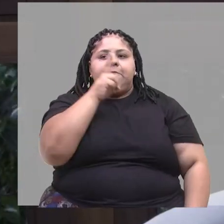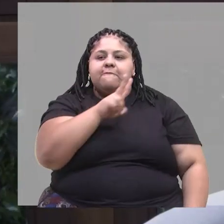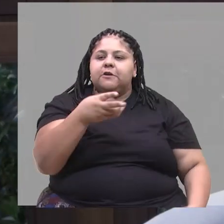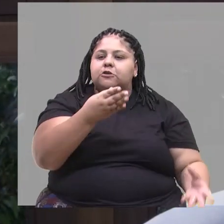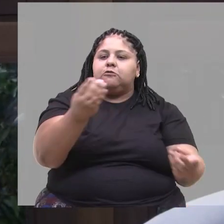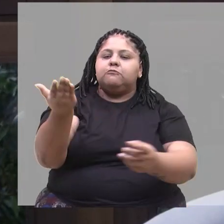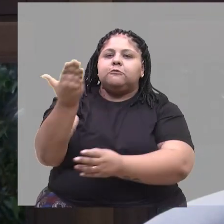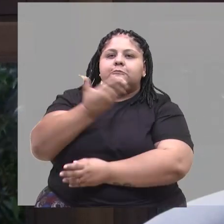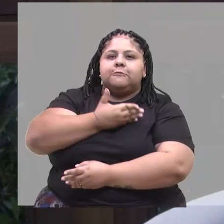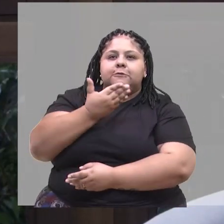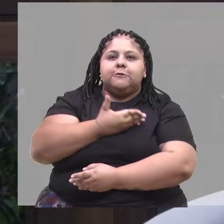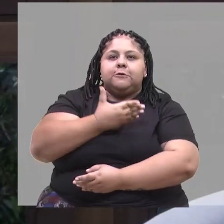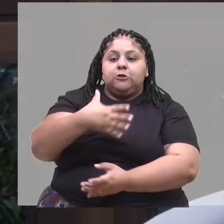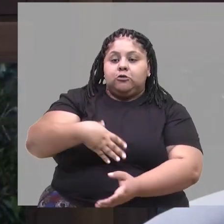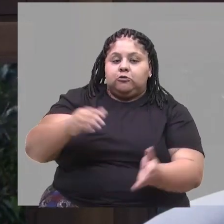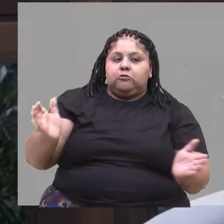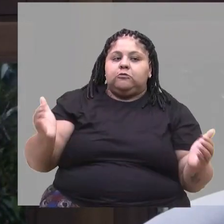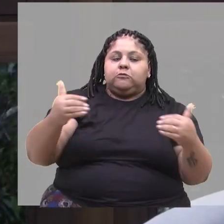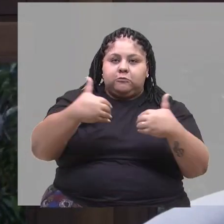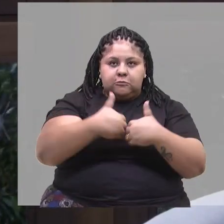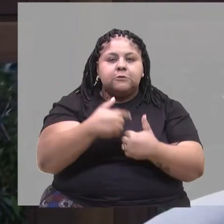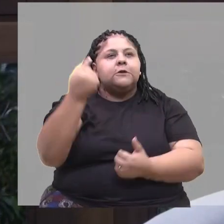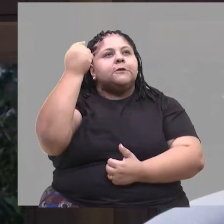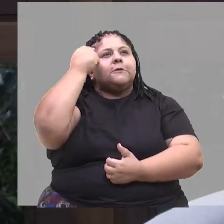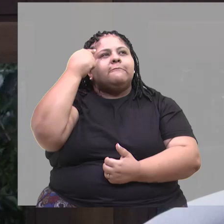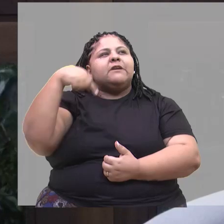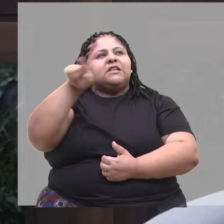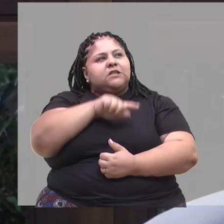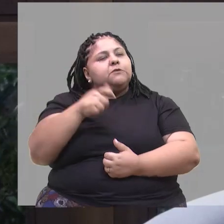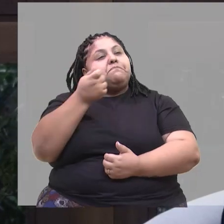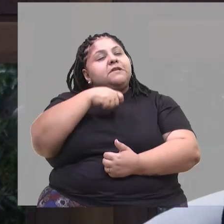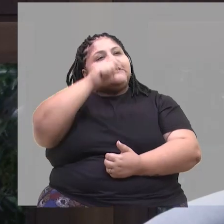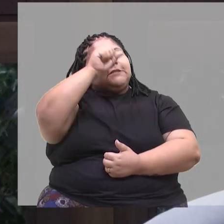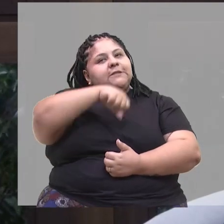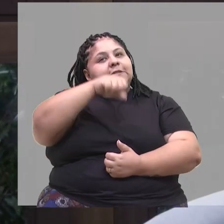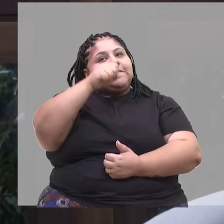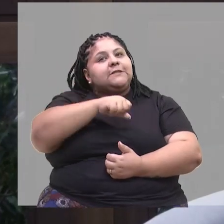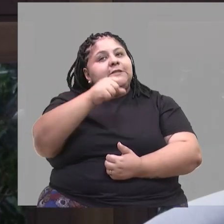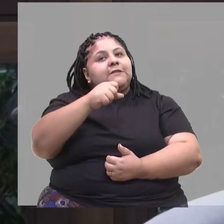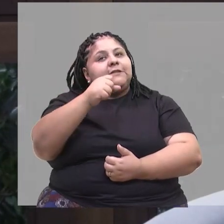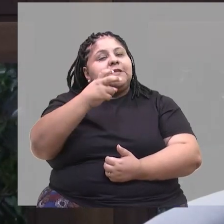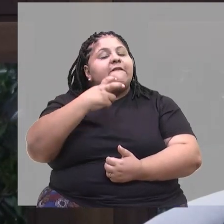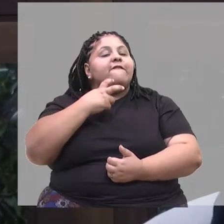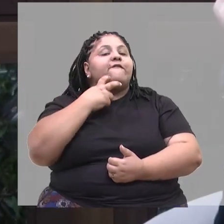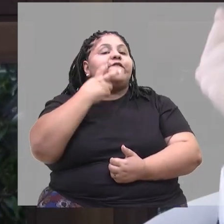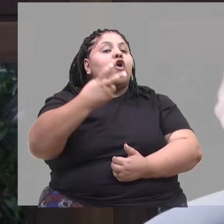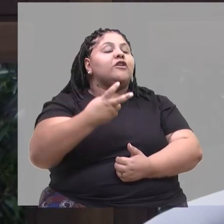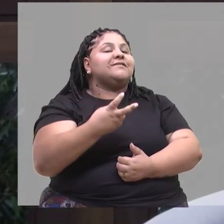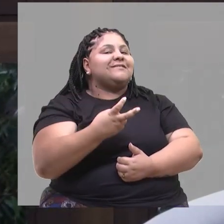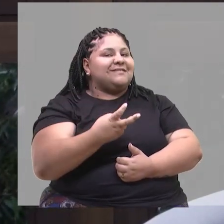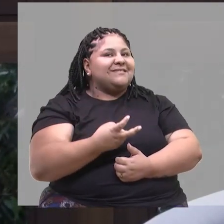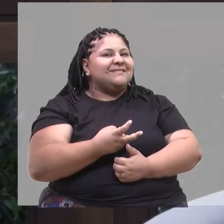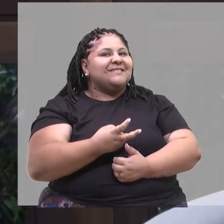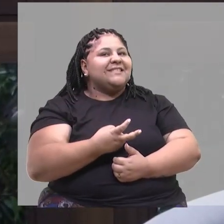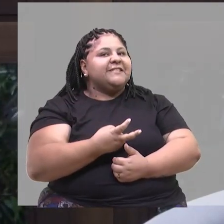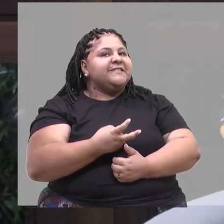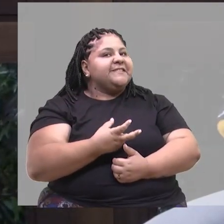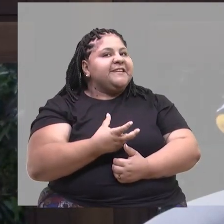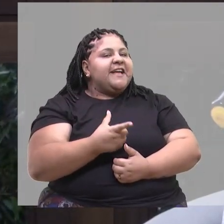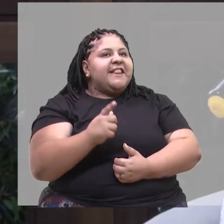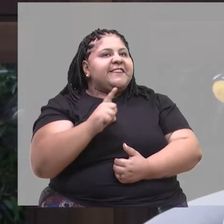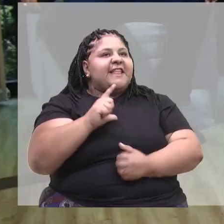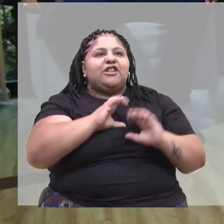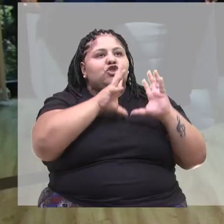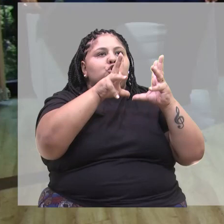vejo muitas amigas com filhos autistas. Fiquei pensando, a gente precisa, sim, dar voz. Se nem todo mundo tem voz, né, seu